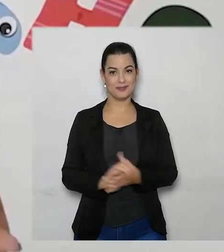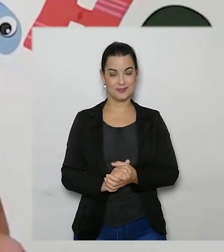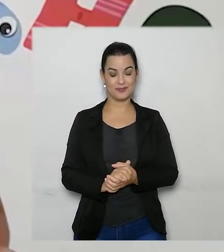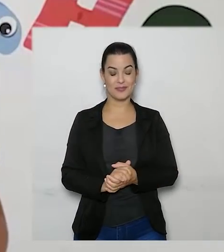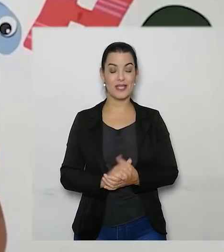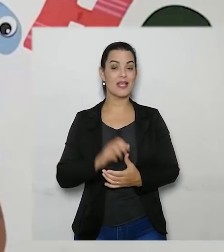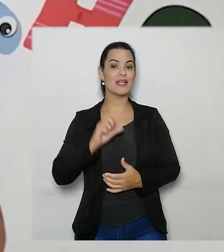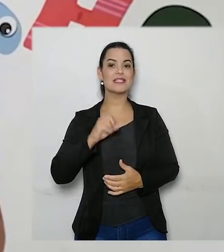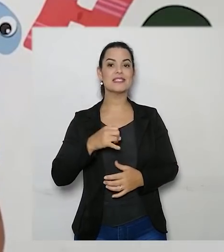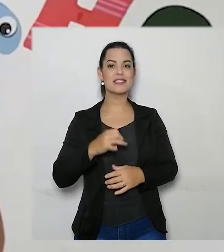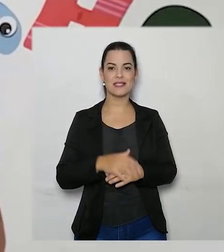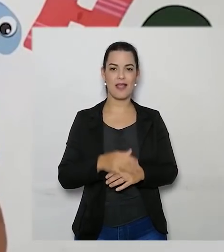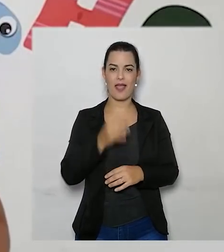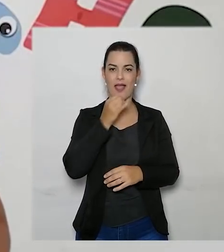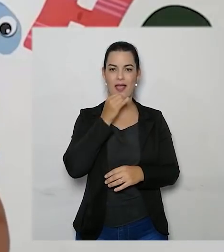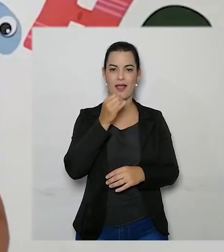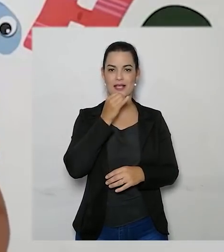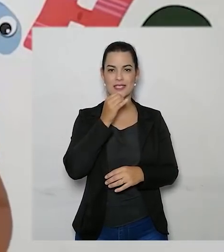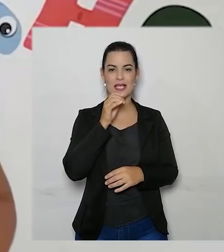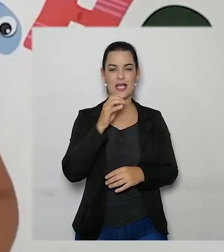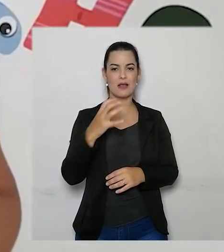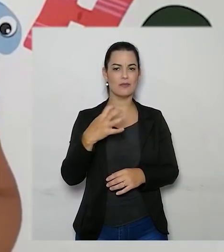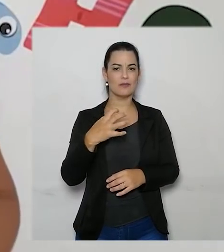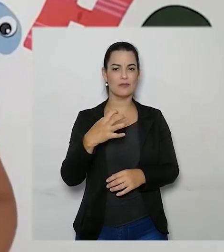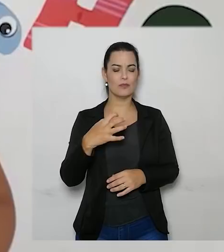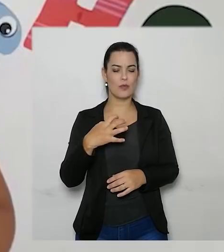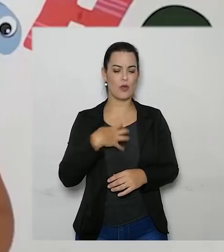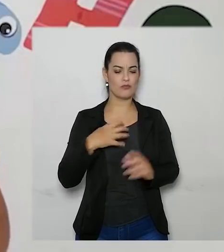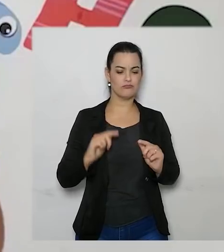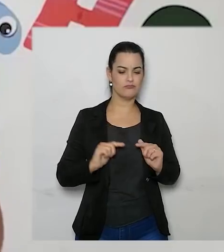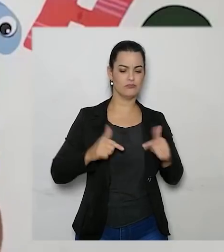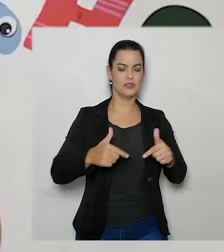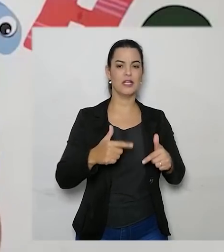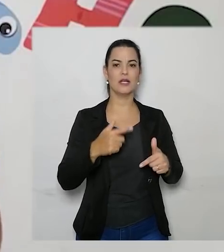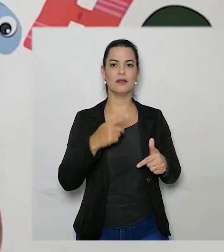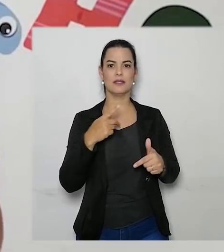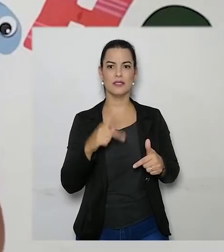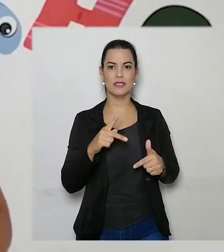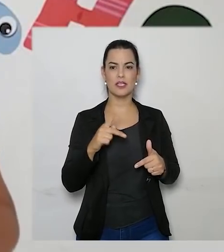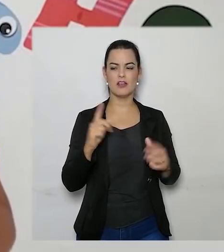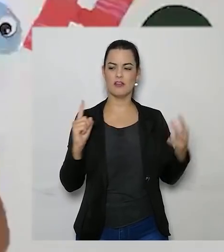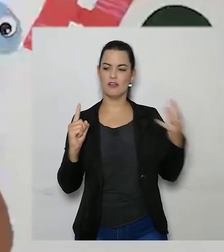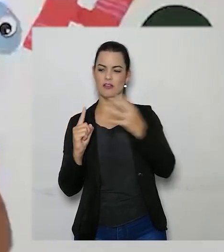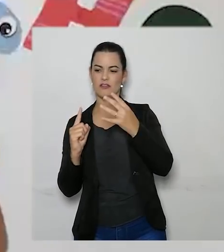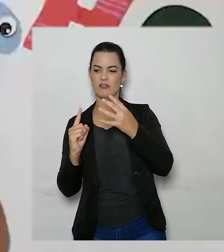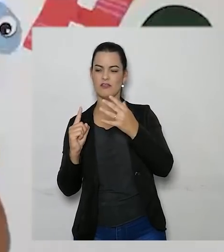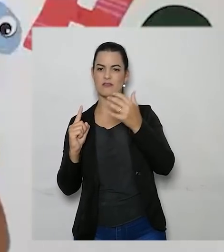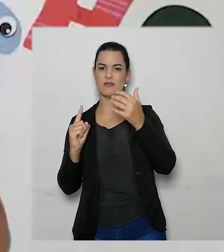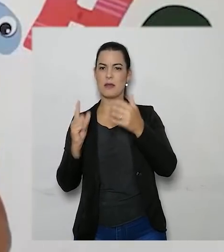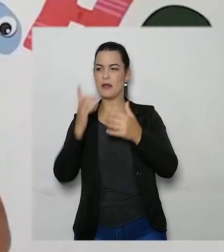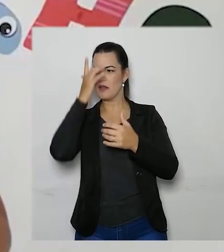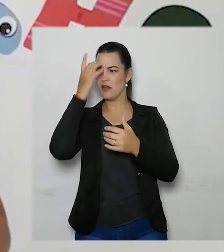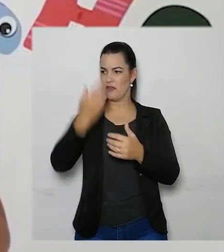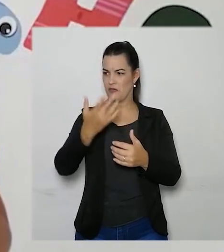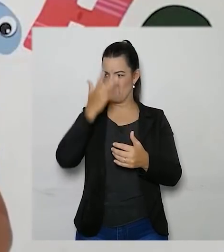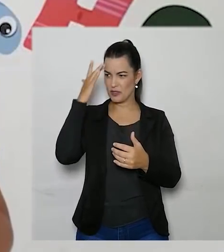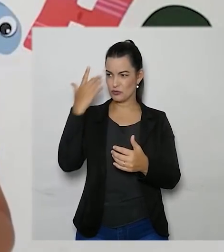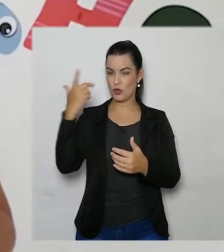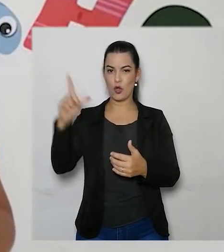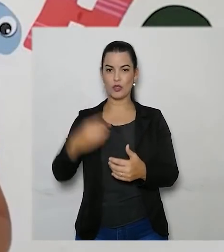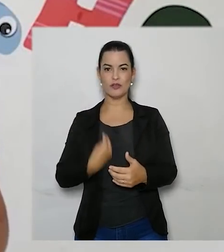Então, quando é algo que impacta de maneira muito negativa a vida das pessoas, como que eu posso fazer para